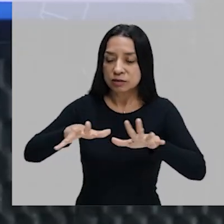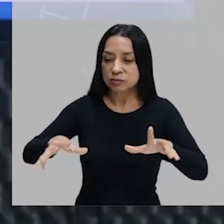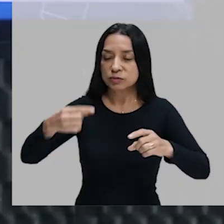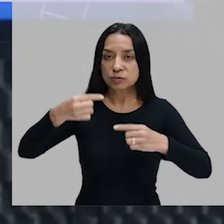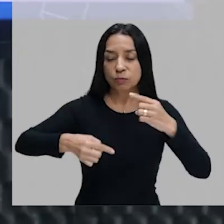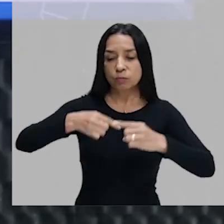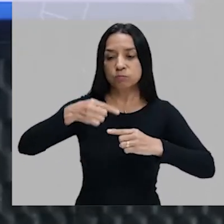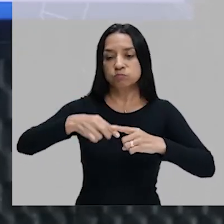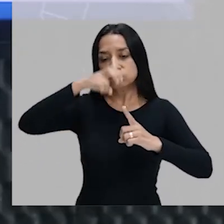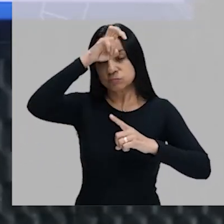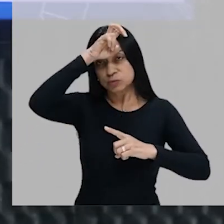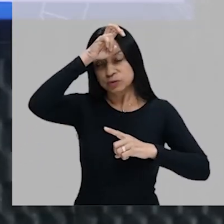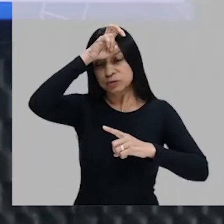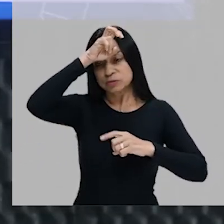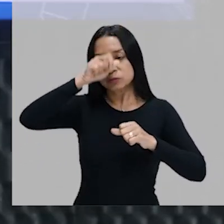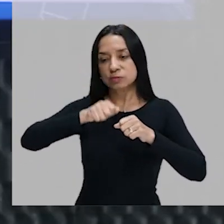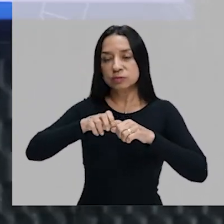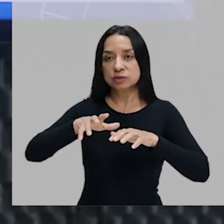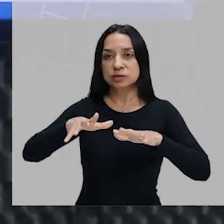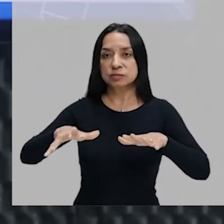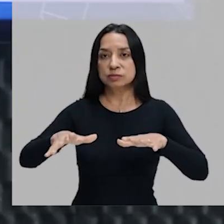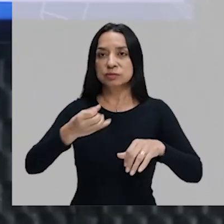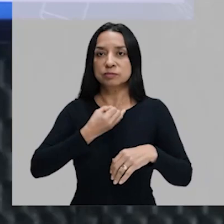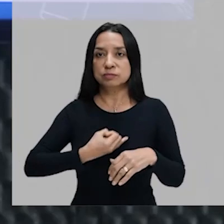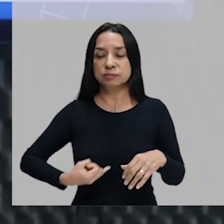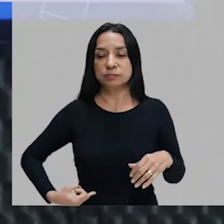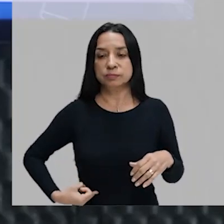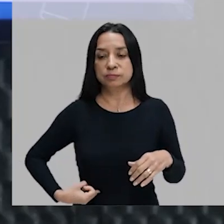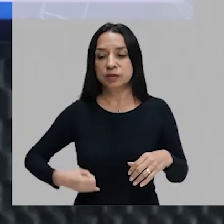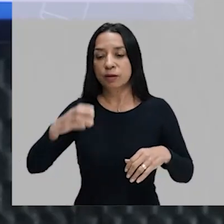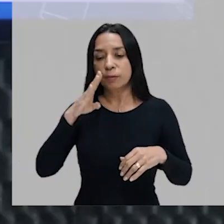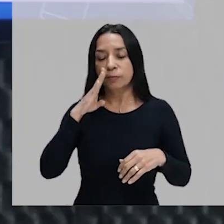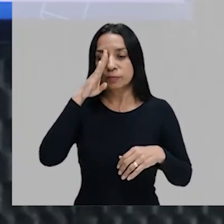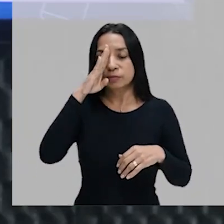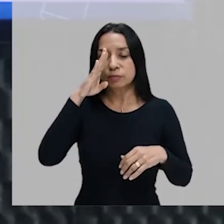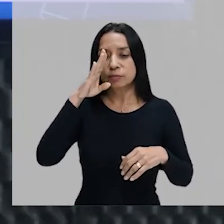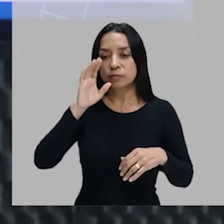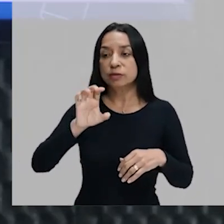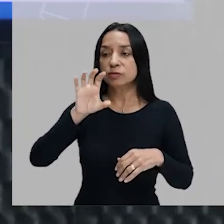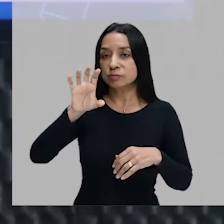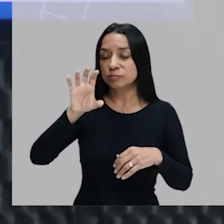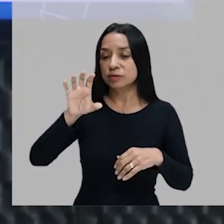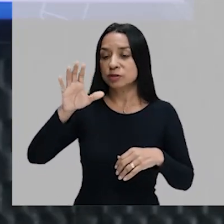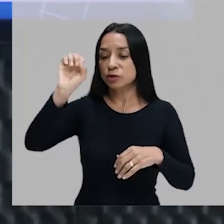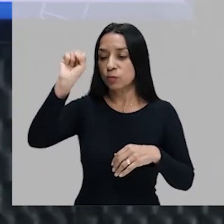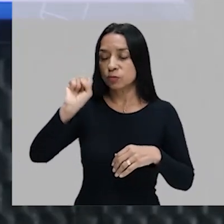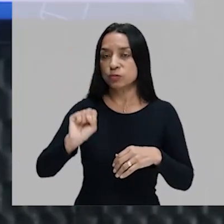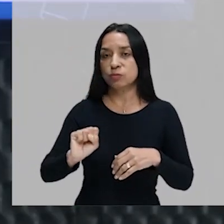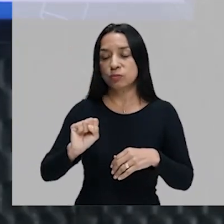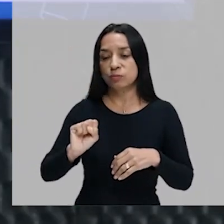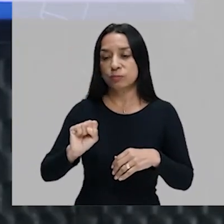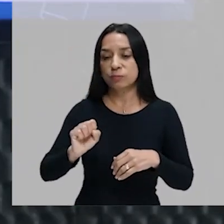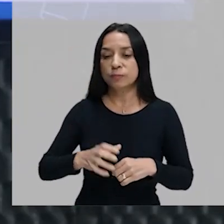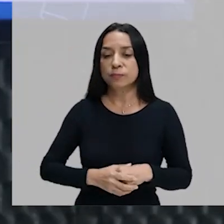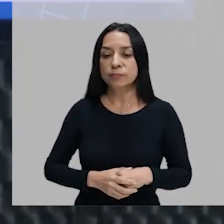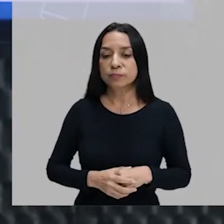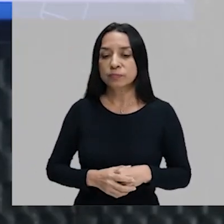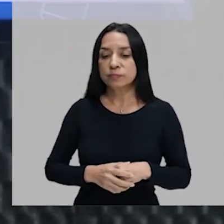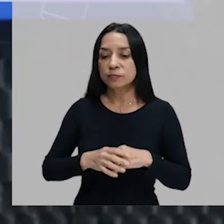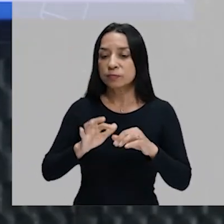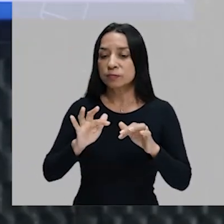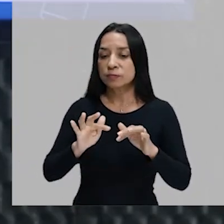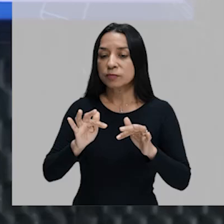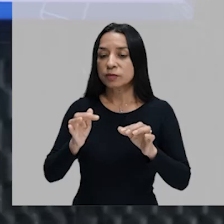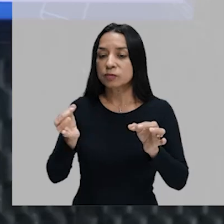Egito. O Egito vai expandir o seu império, principalmente para a região sul. Entretanto, no final do